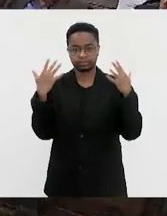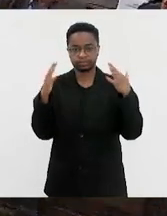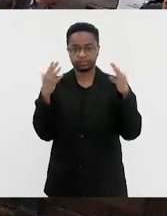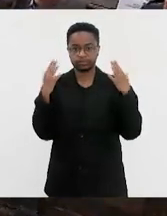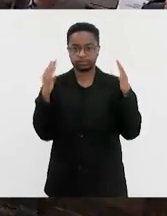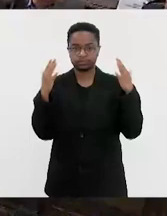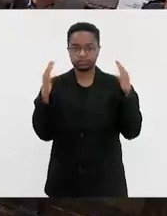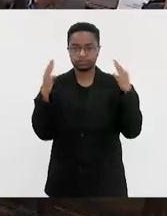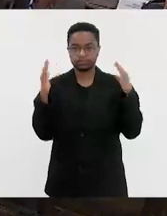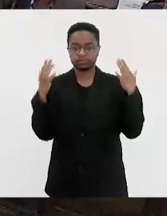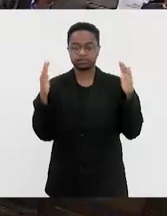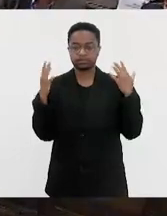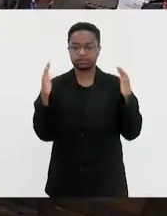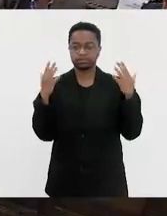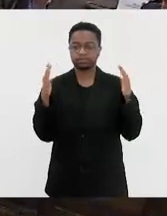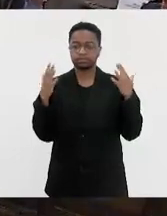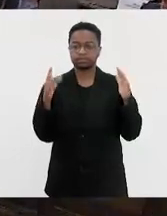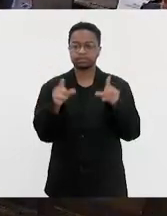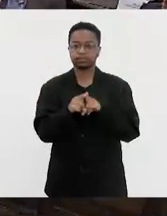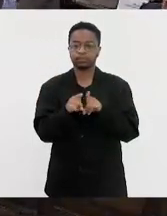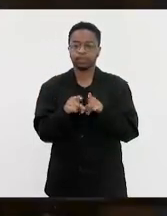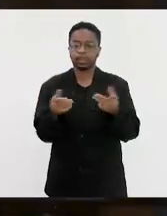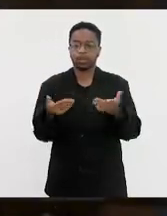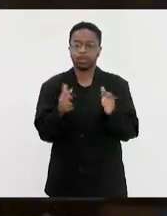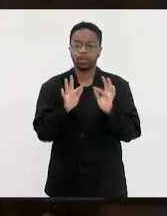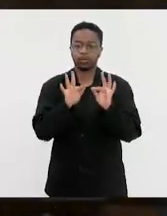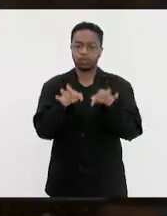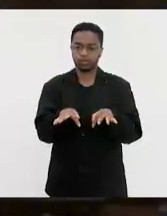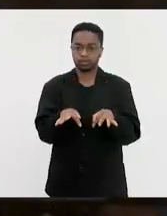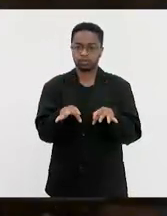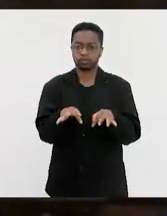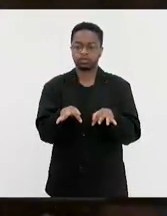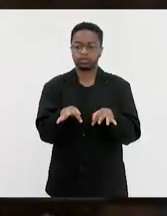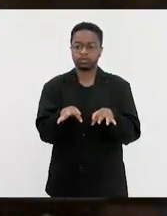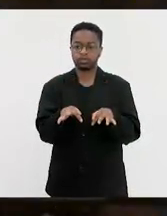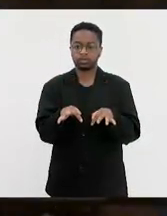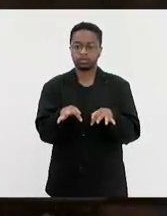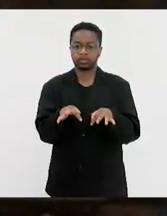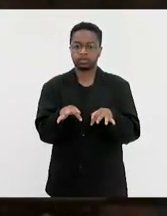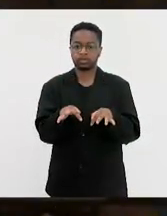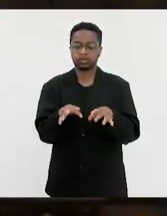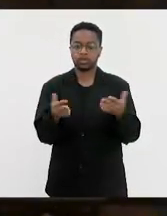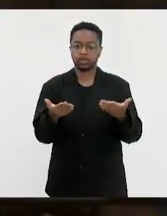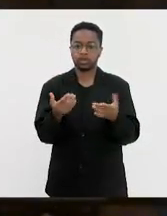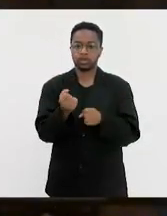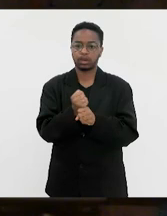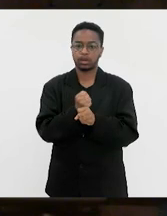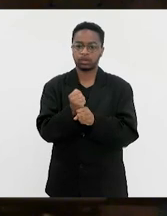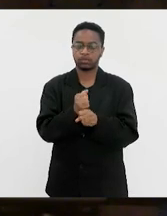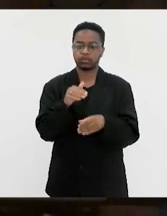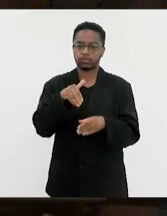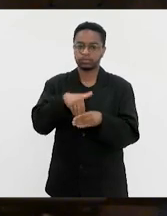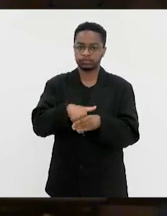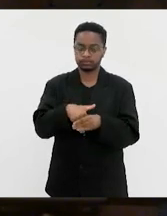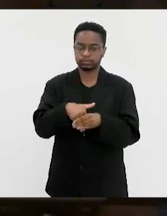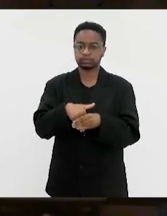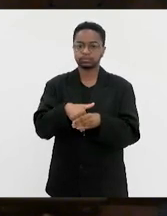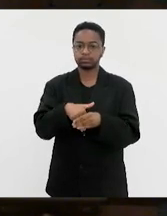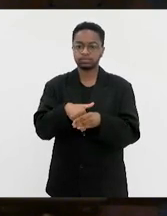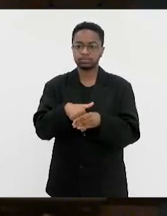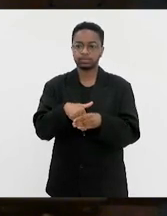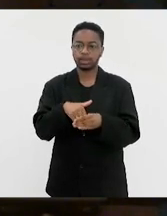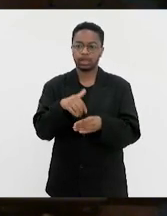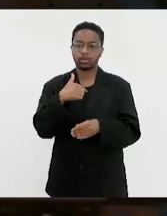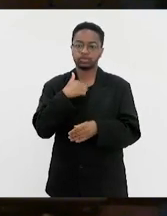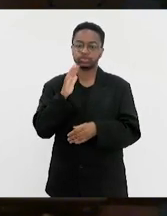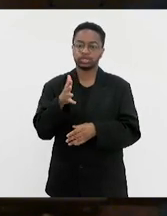E finalizando, esse é um ano de eleição, né, que a gente, eu já fiz as minhas contas, eu